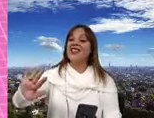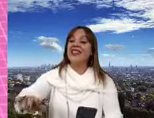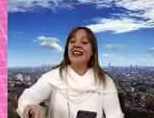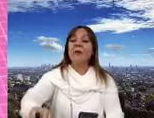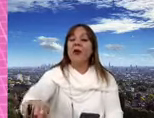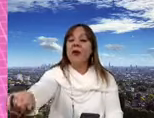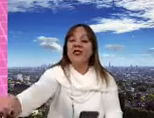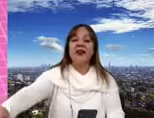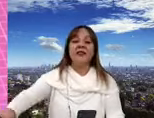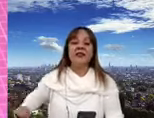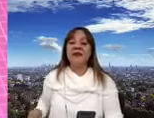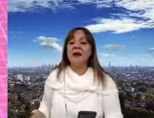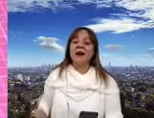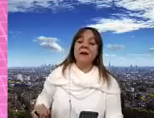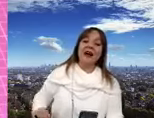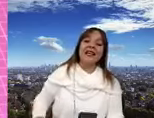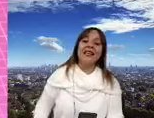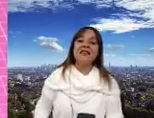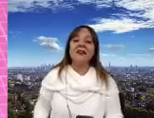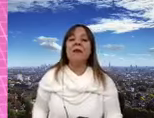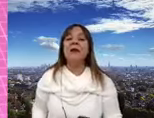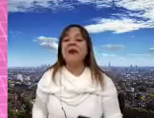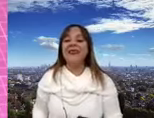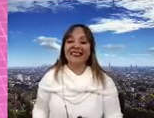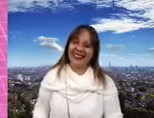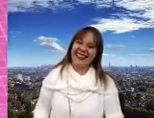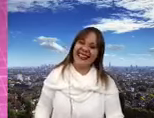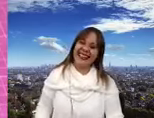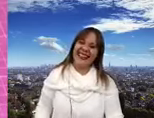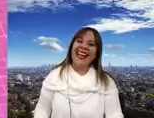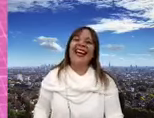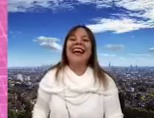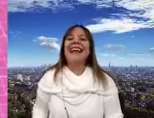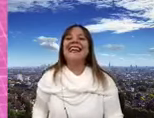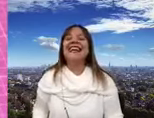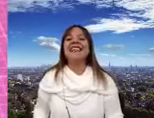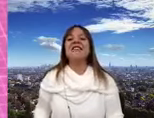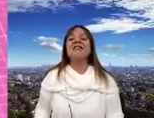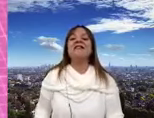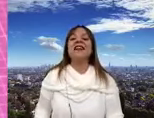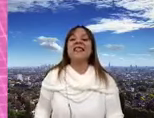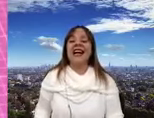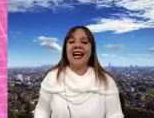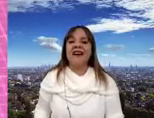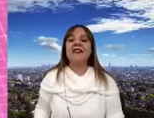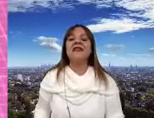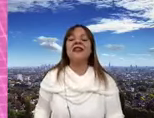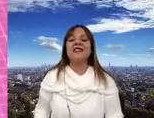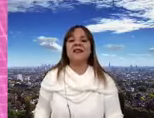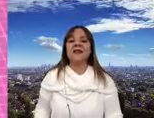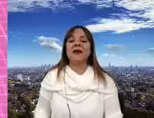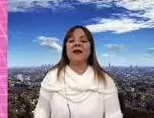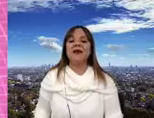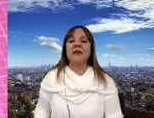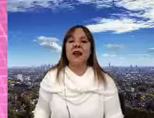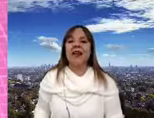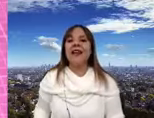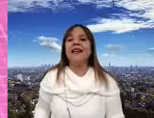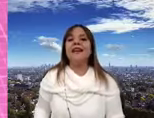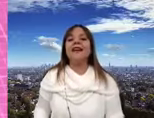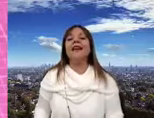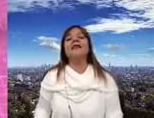pouco Jefferson, marido, amor da Stephanie vai entrar, vai finalizar o trabalho aí com ela e